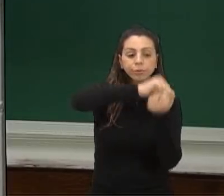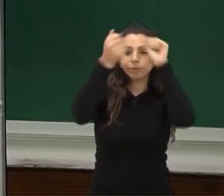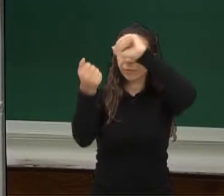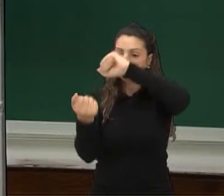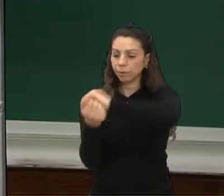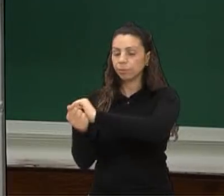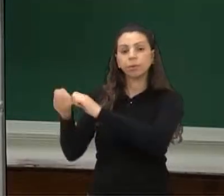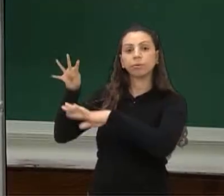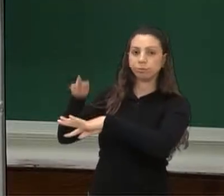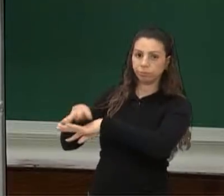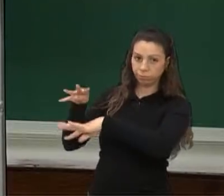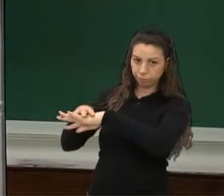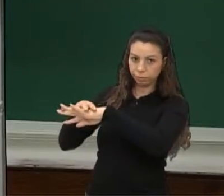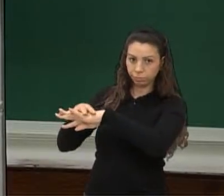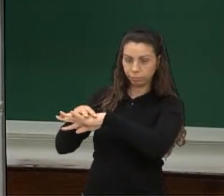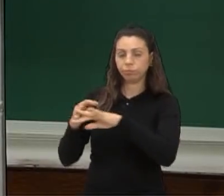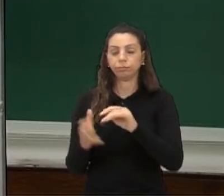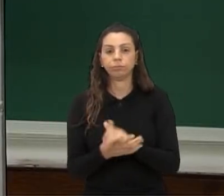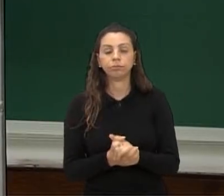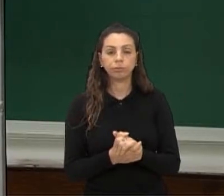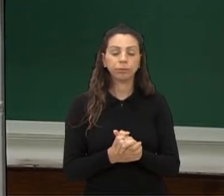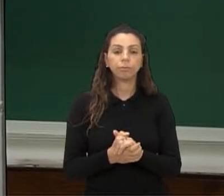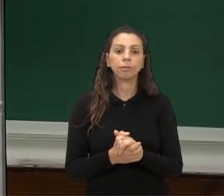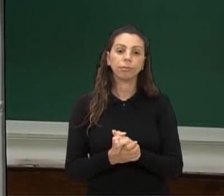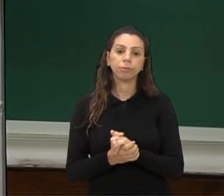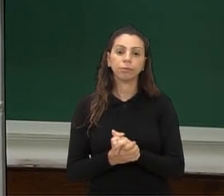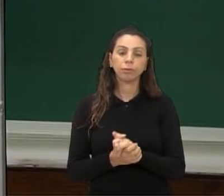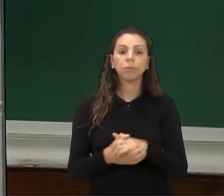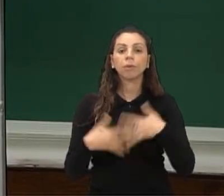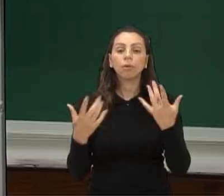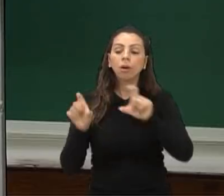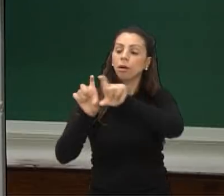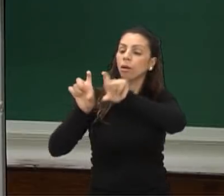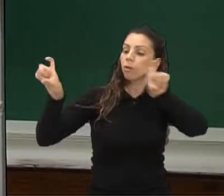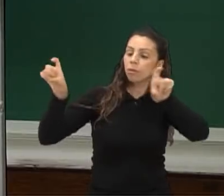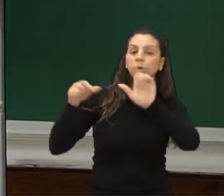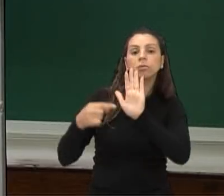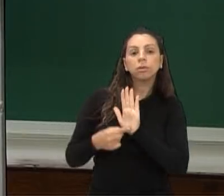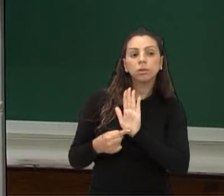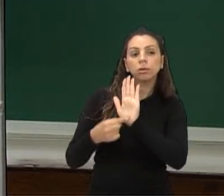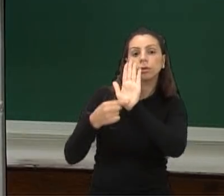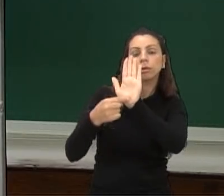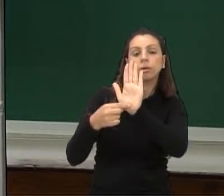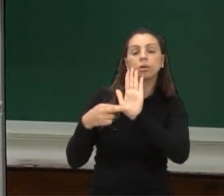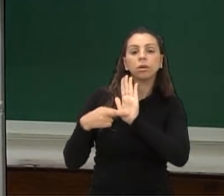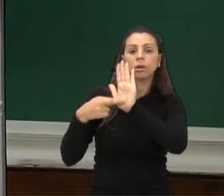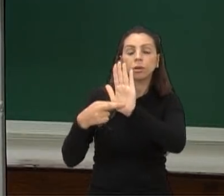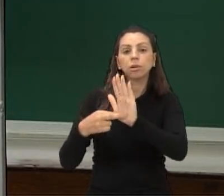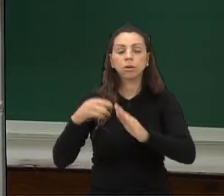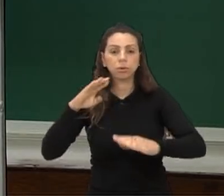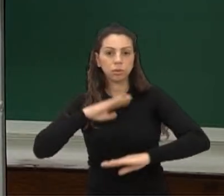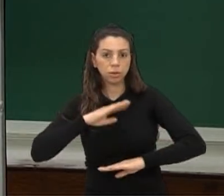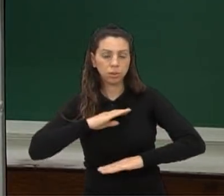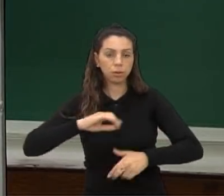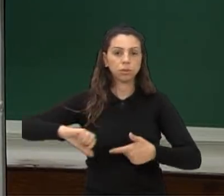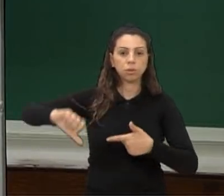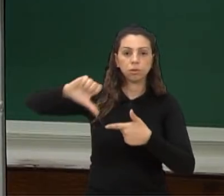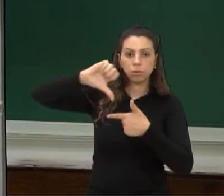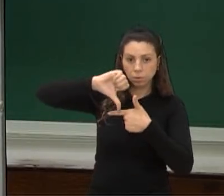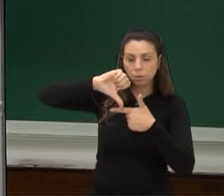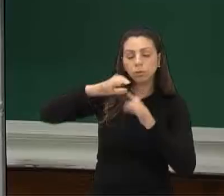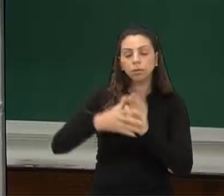imagina quanto que essa senhora, que essa avó andou com os netinhos e tenta representar isso no desenho e